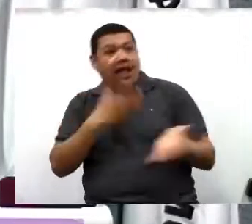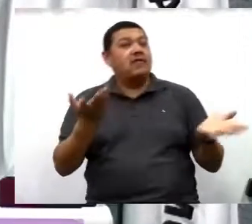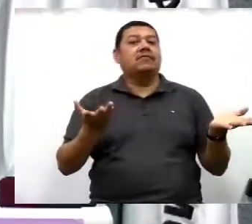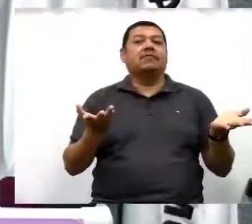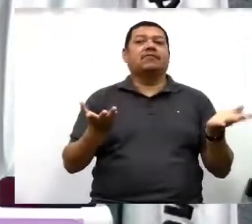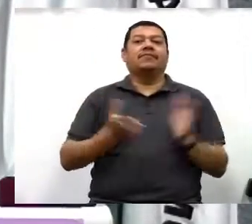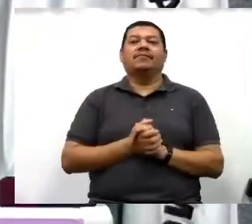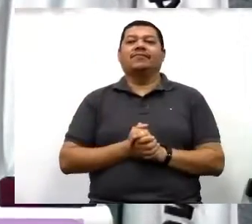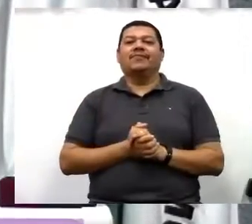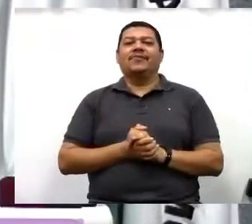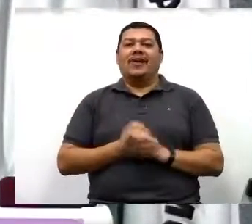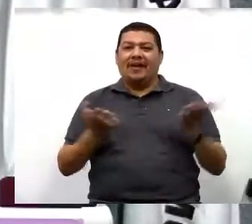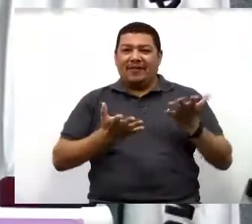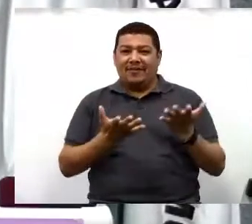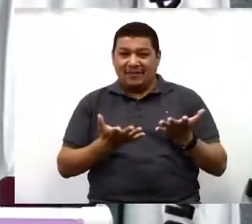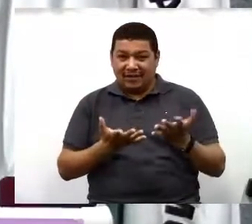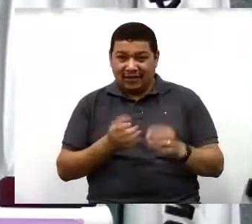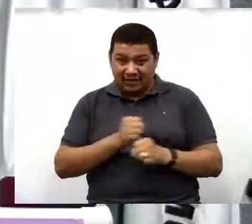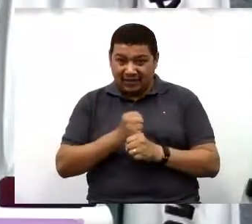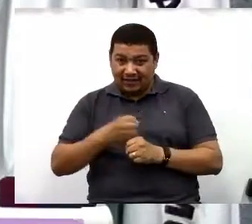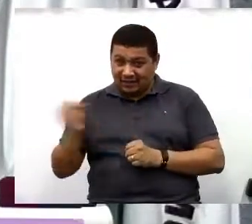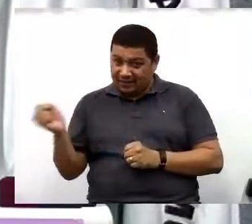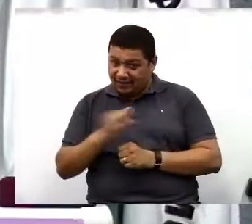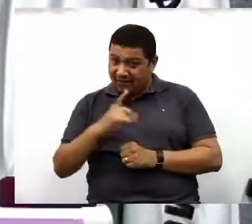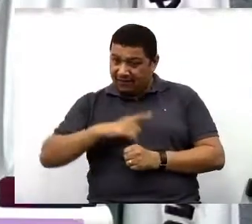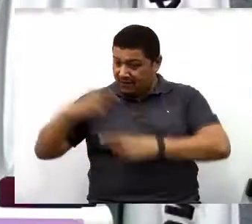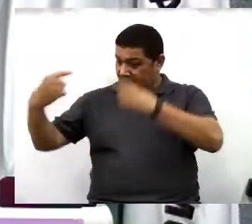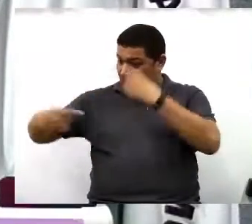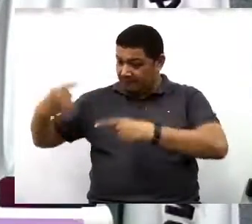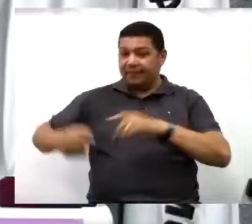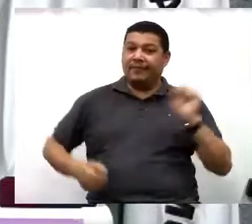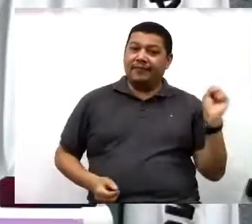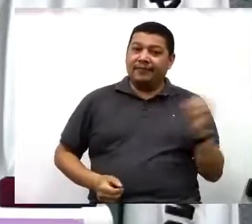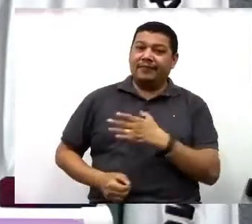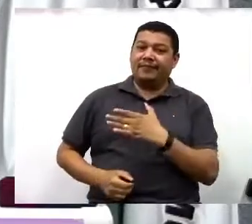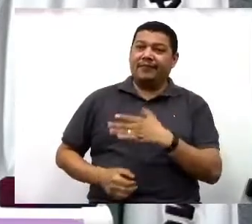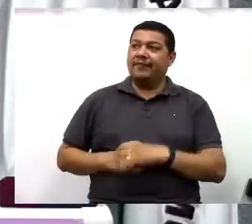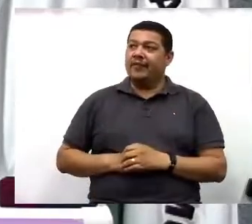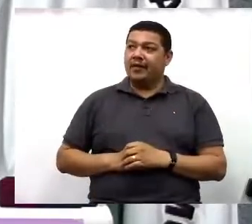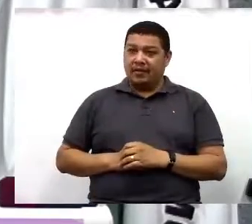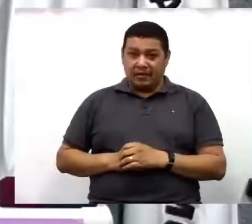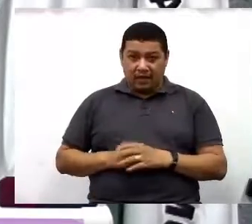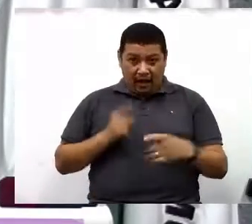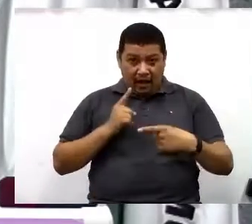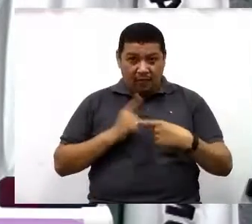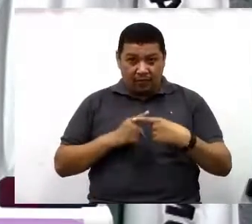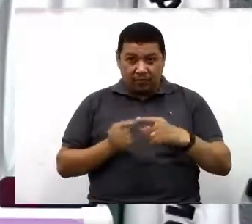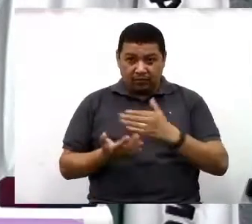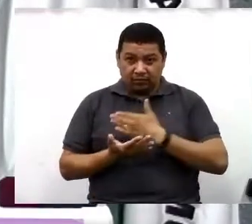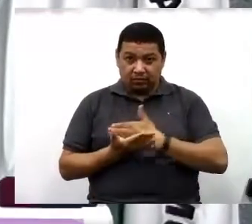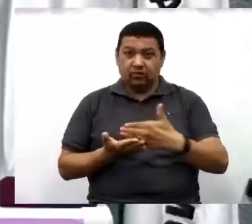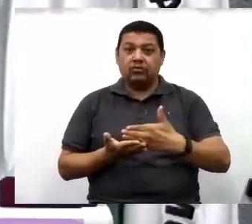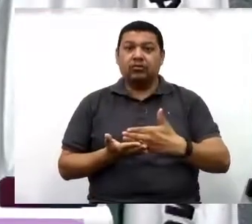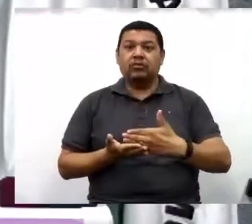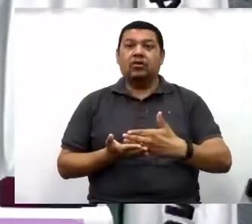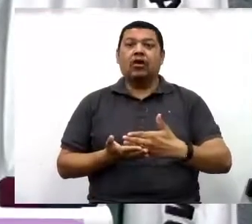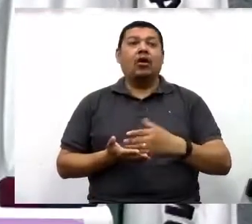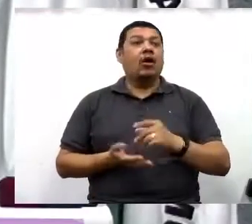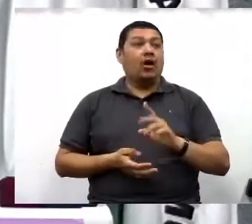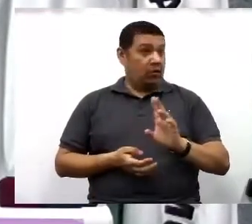um ano novo, numa política nova, para se começar o que erramos